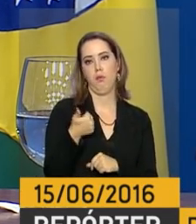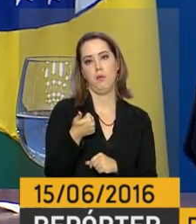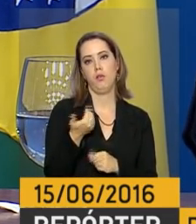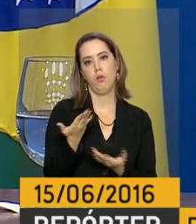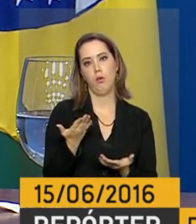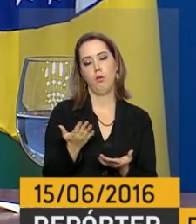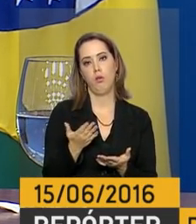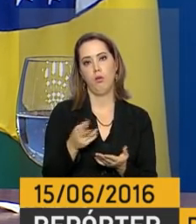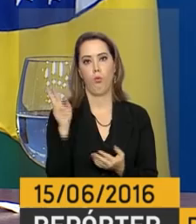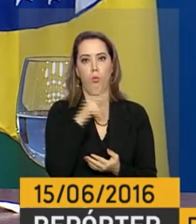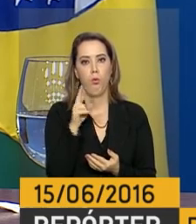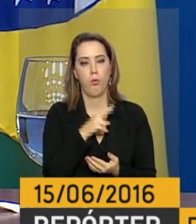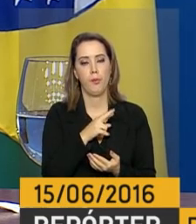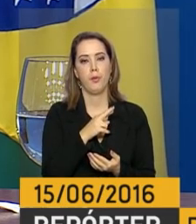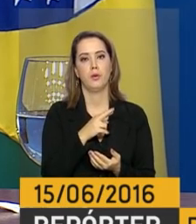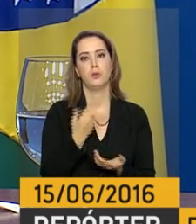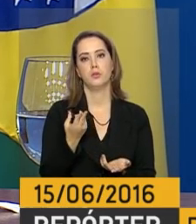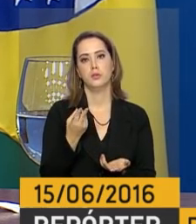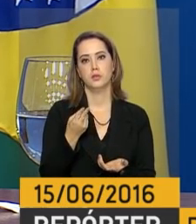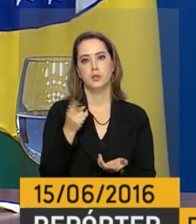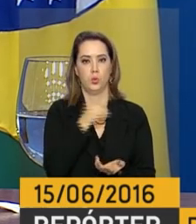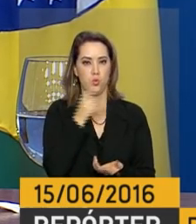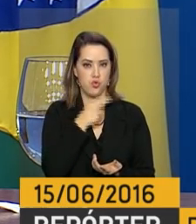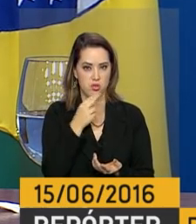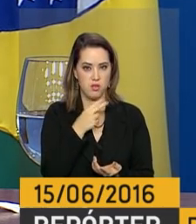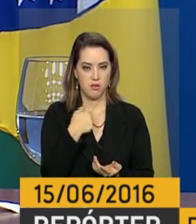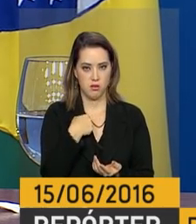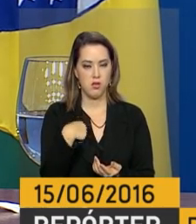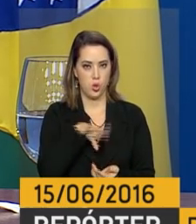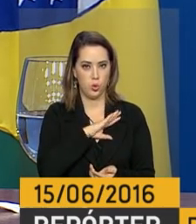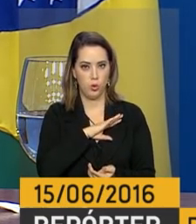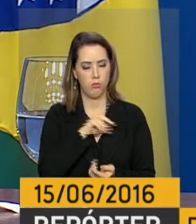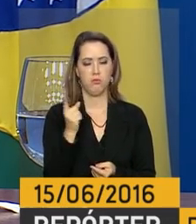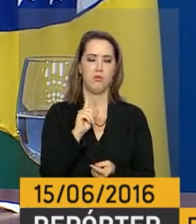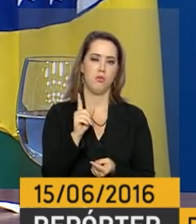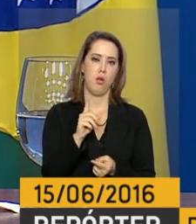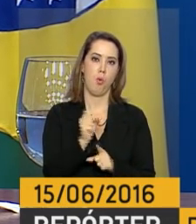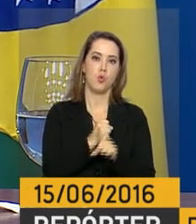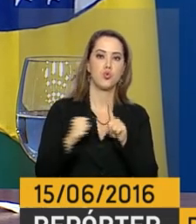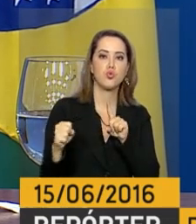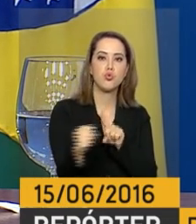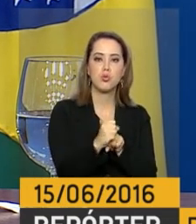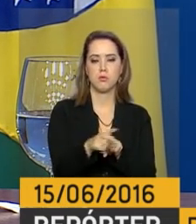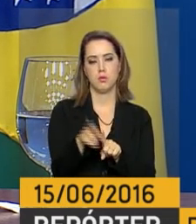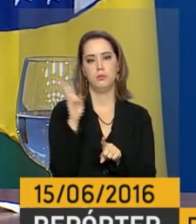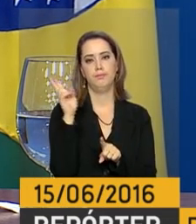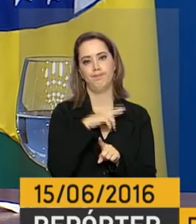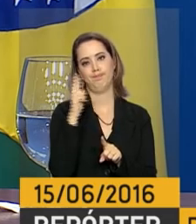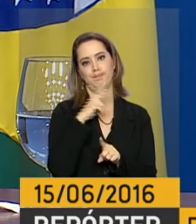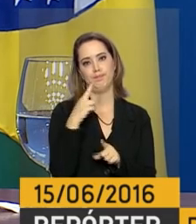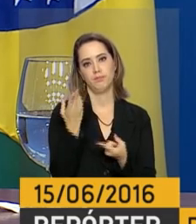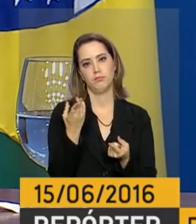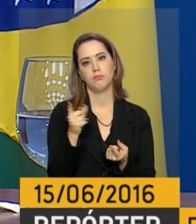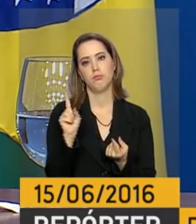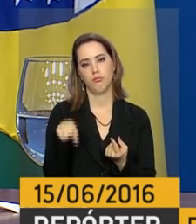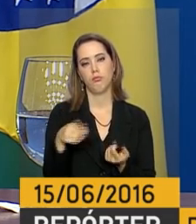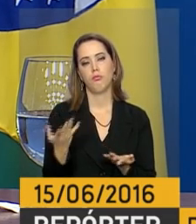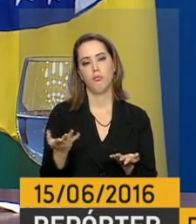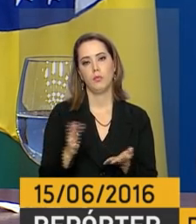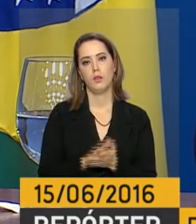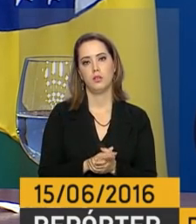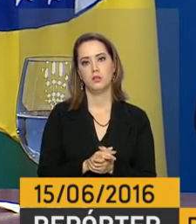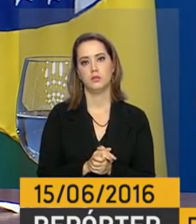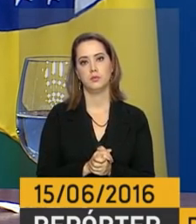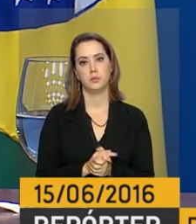urgência não é uma urgência nossa, é uma urgência da sociedade brasileira. Isto é, eh,